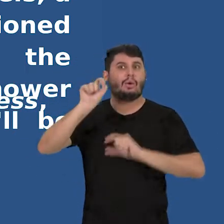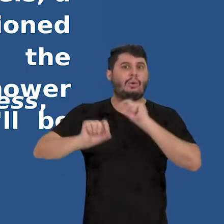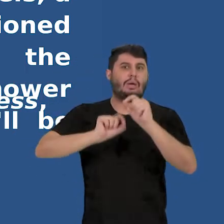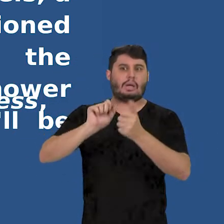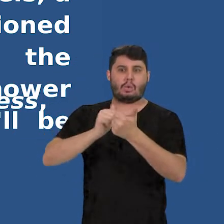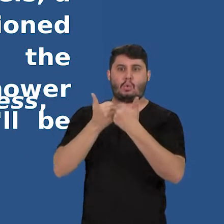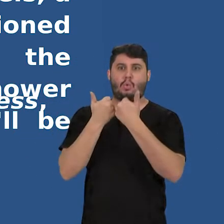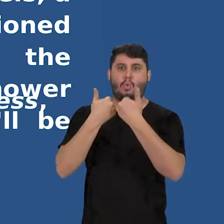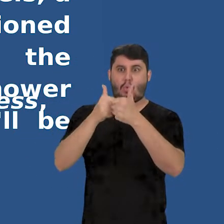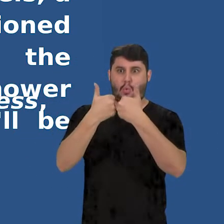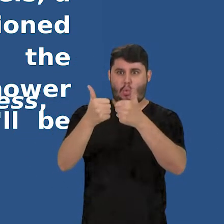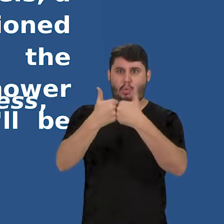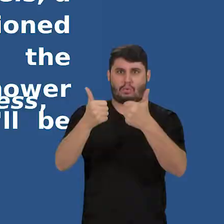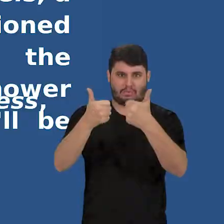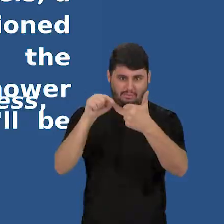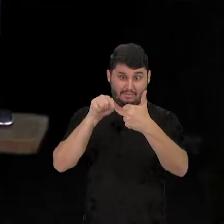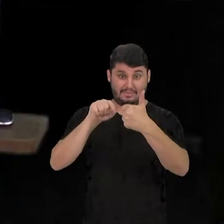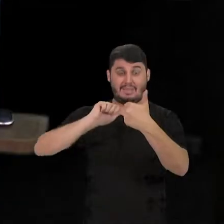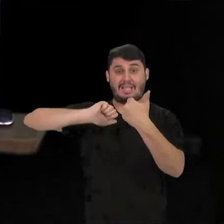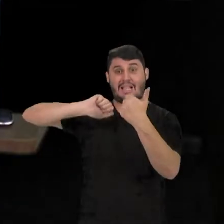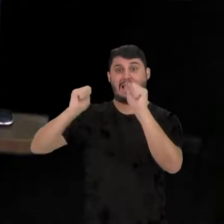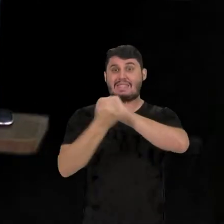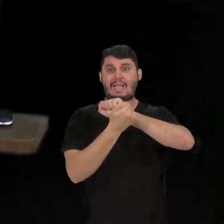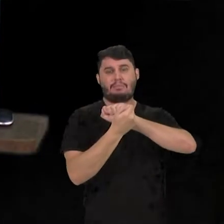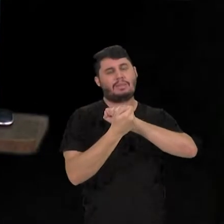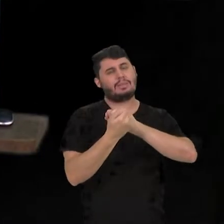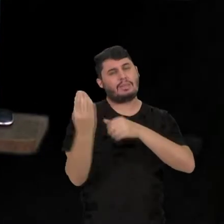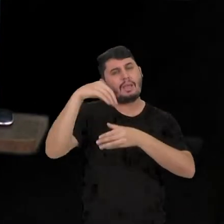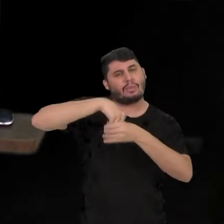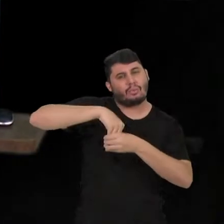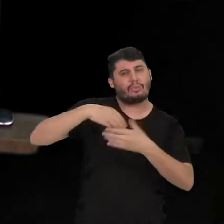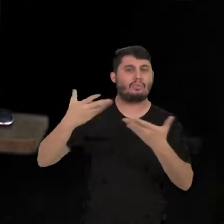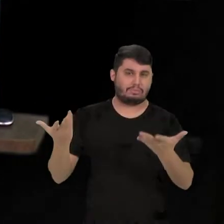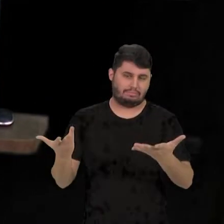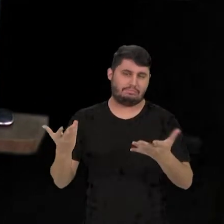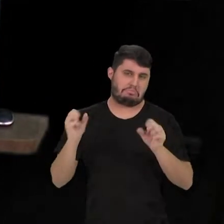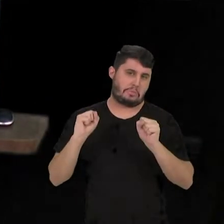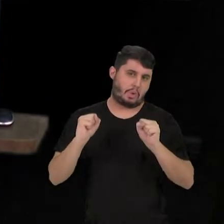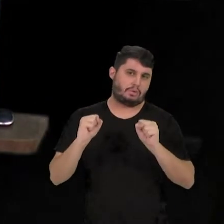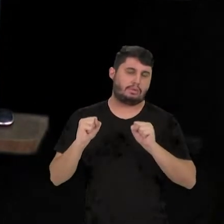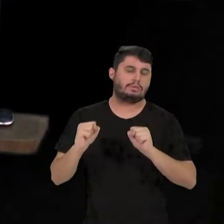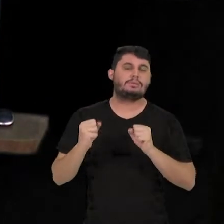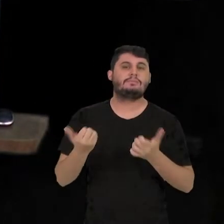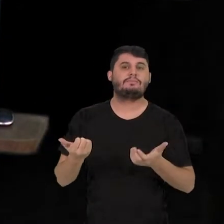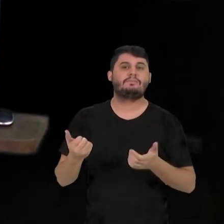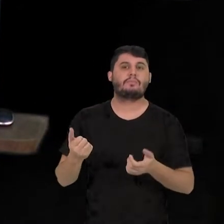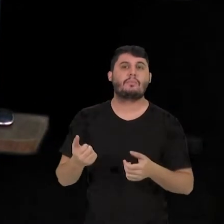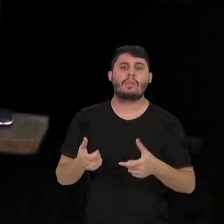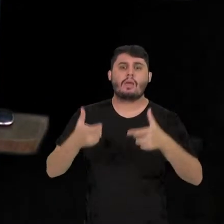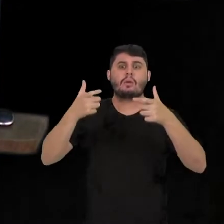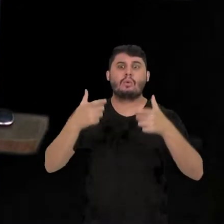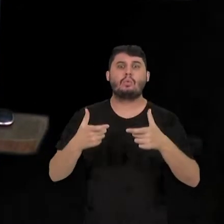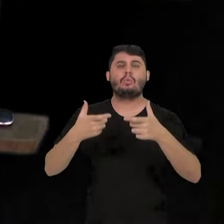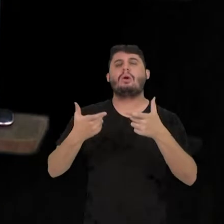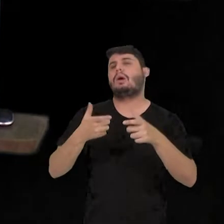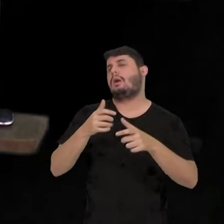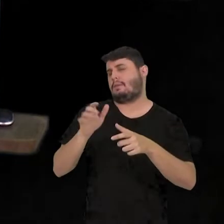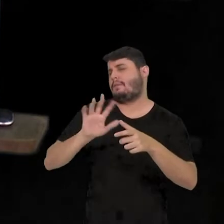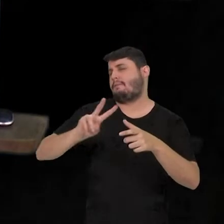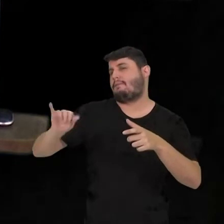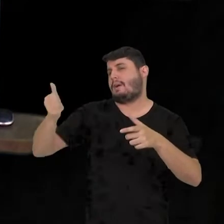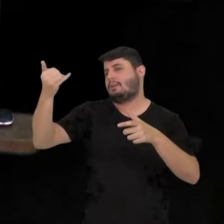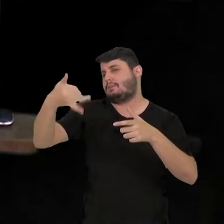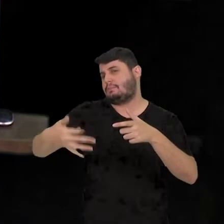deck, é um prefixo de nica que já não acontece mais, né? Então, o que acontece? Ela decidiu transformar isso em estações de alguma coisa, que eu não vou dizer